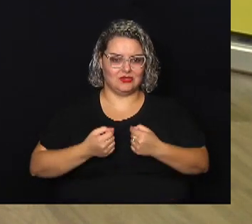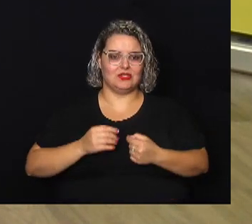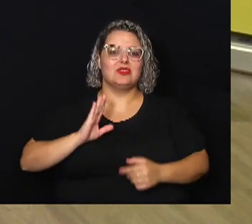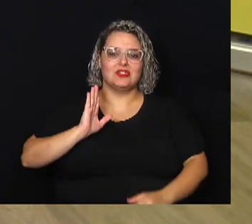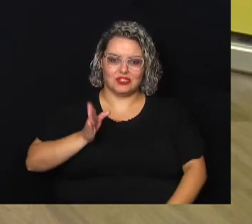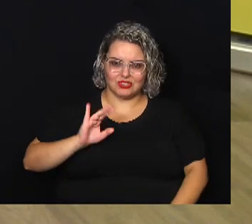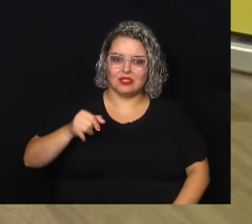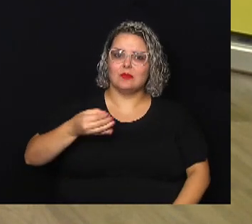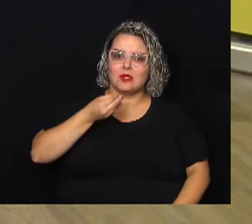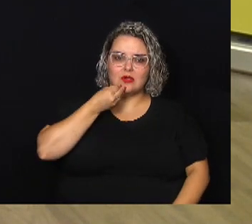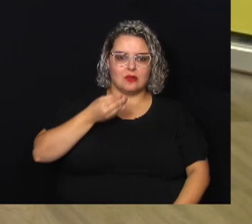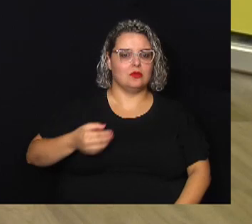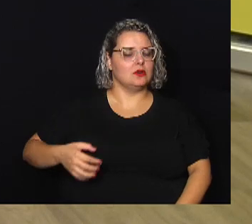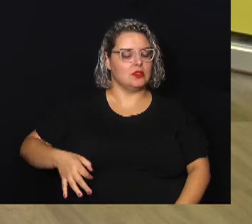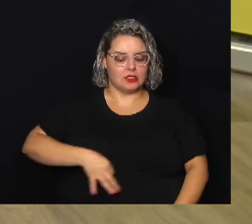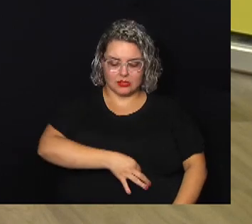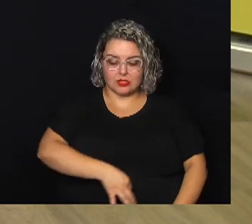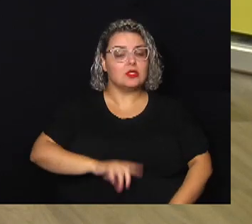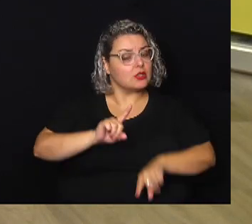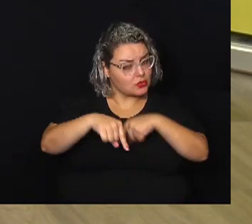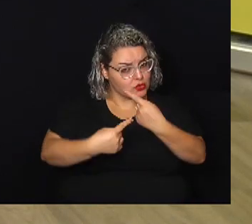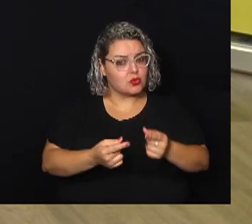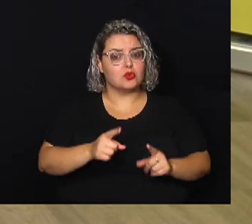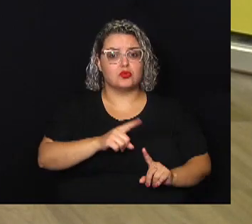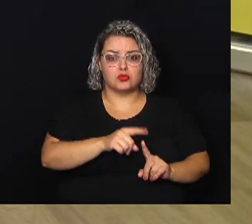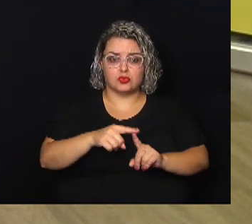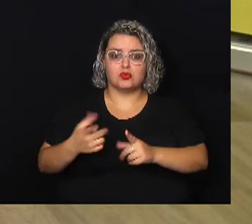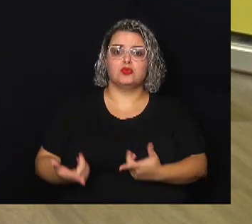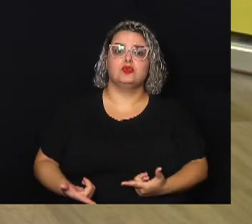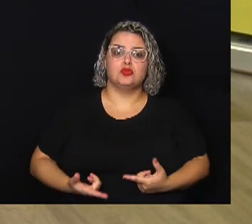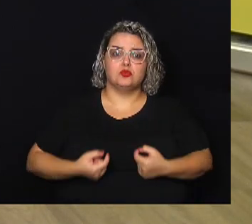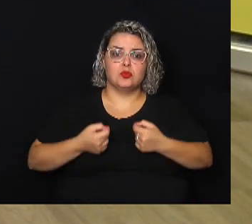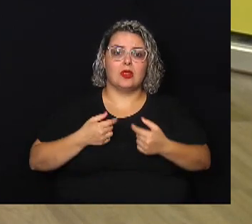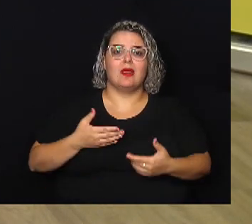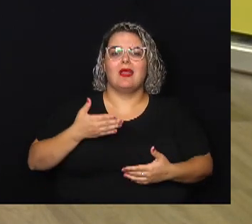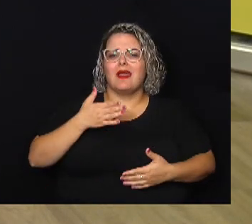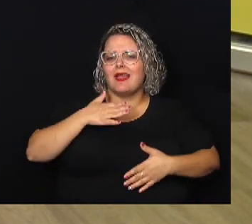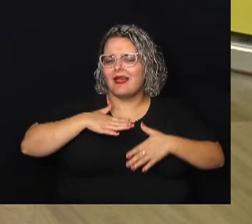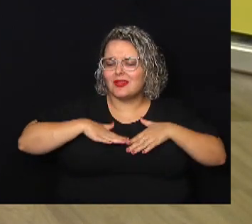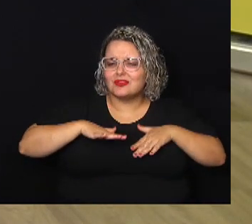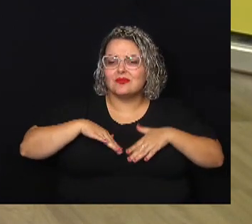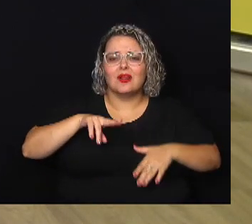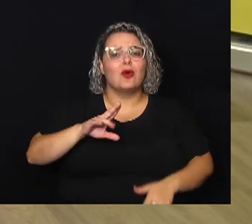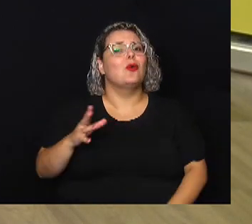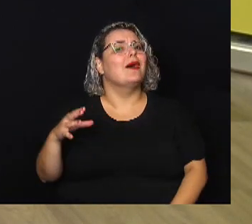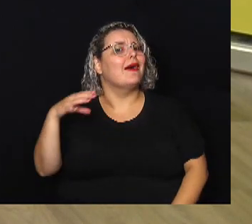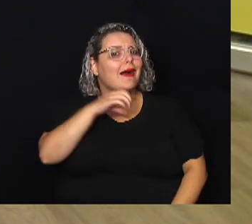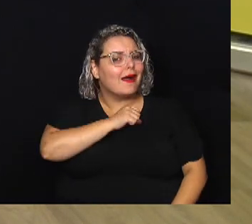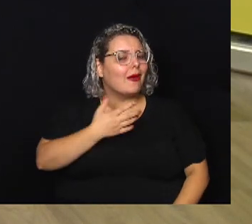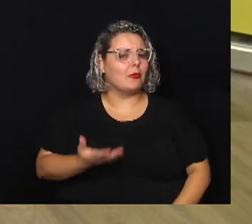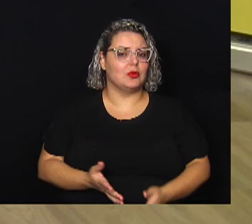de intestino ou dos outros, né? A evolução é lentamente ou é muito rápido?